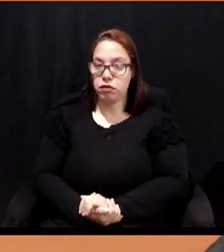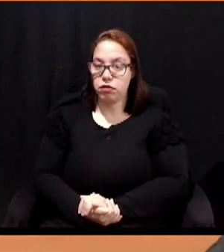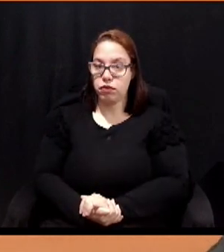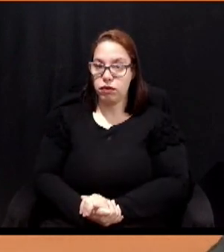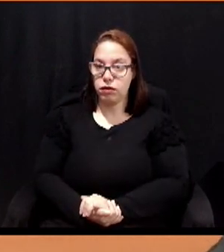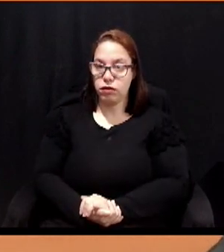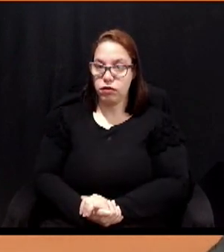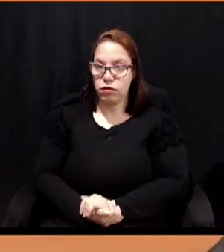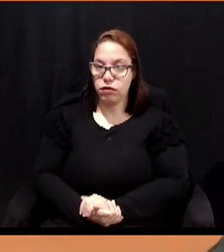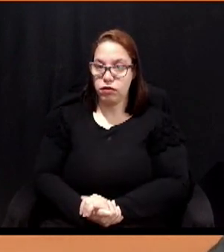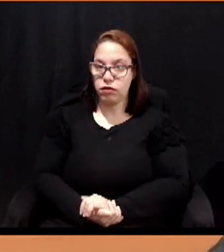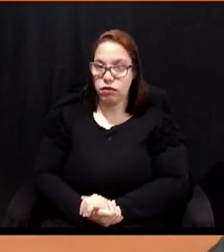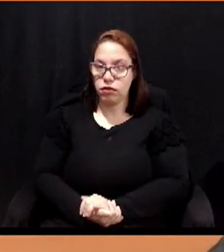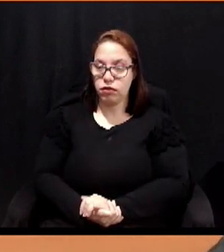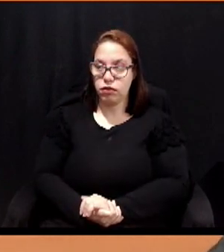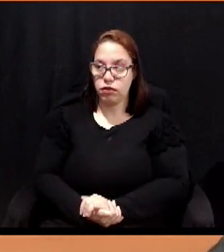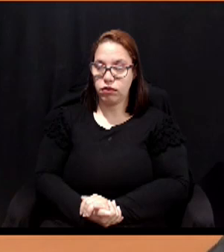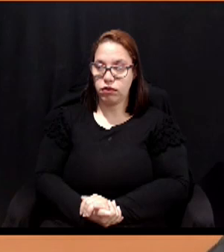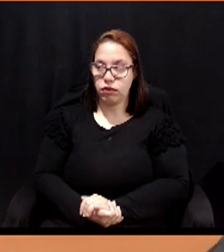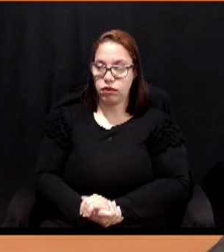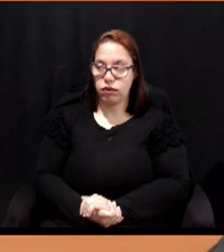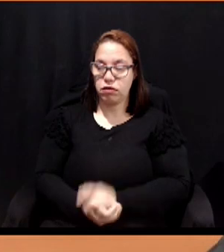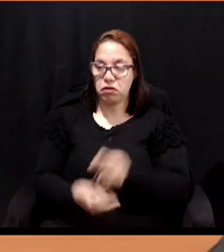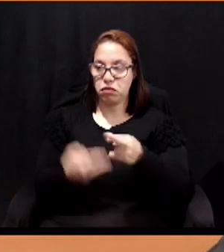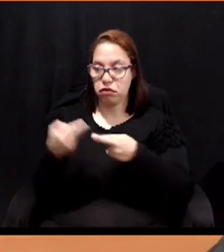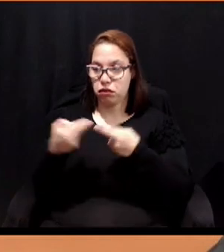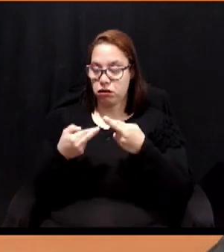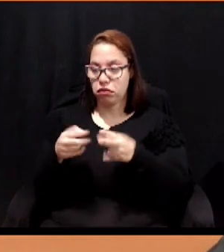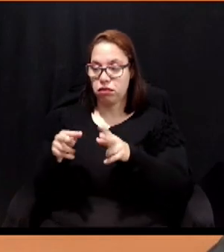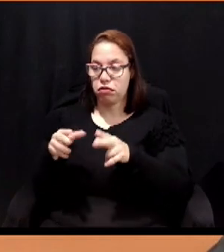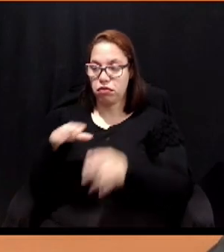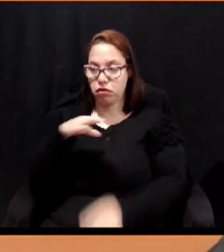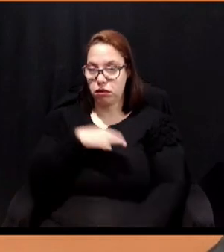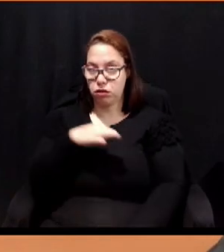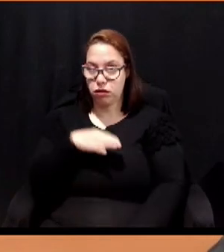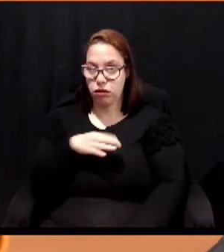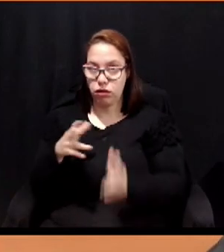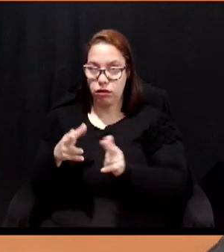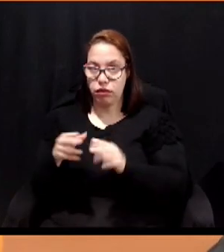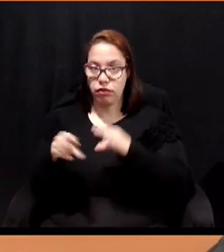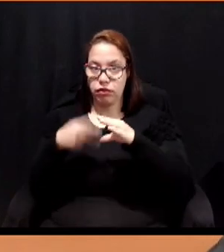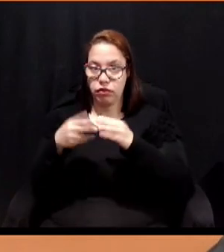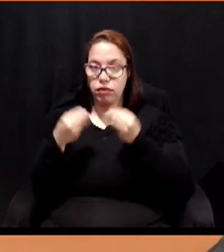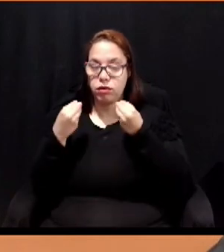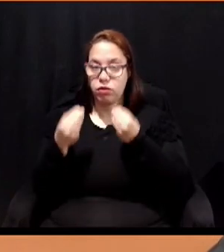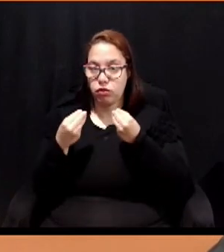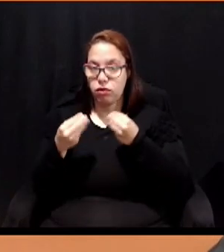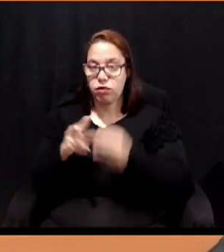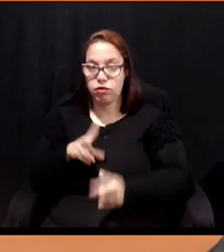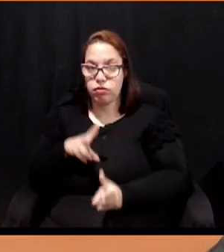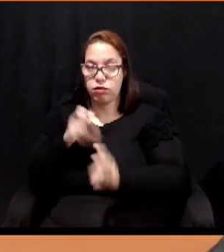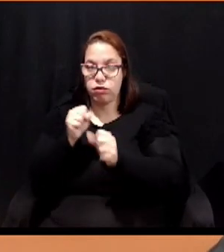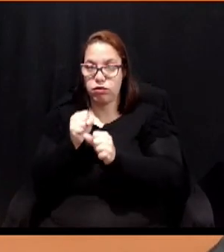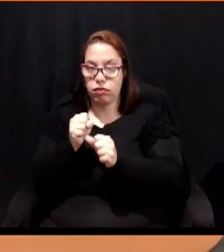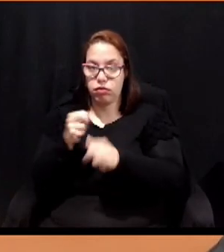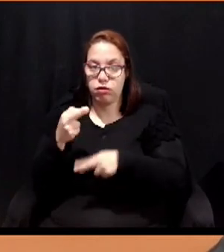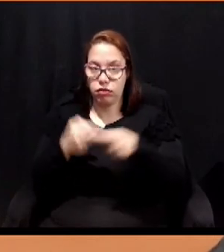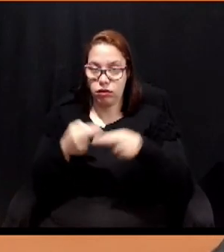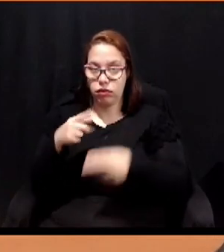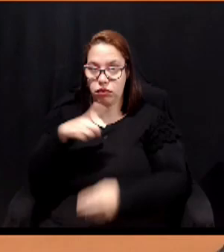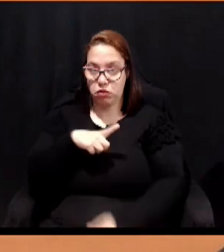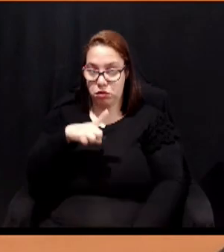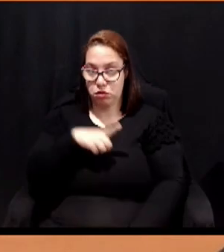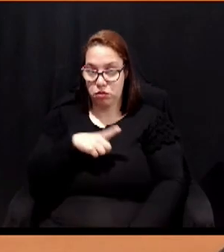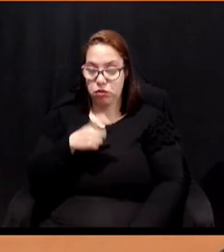essas relações, como essas cidades irmãs, com a partir da Câmara de Comércio, a gente pode fortalecer a relação com as cidades irmãs que a gente tem de